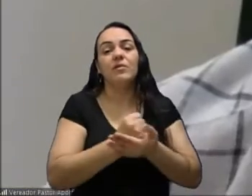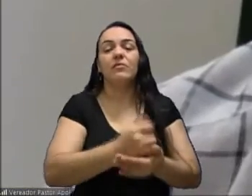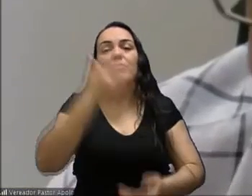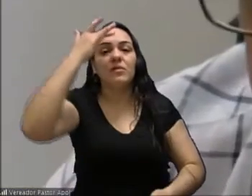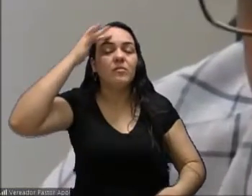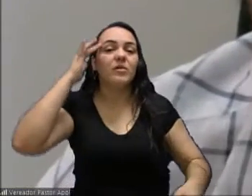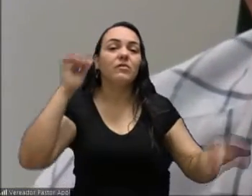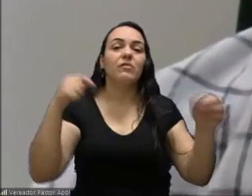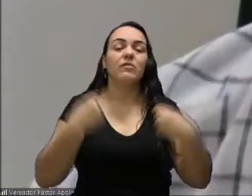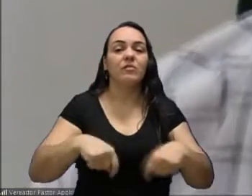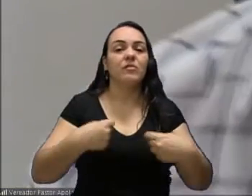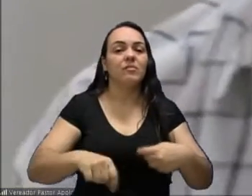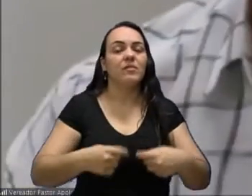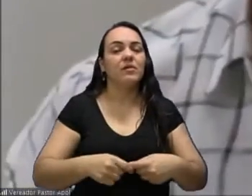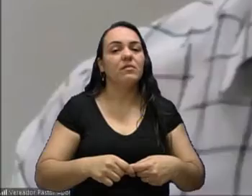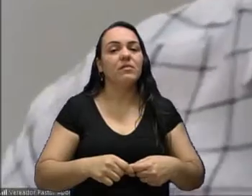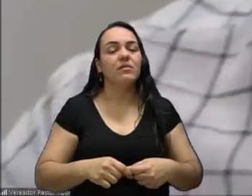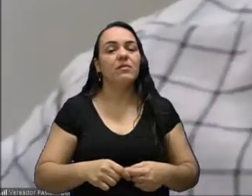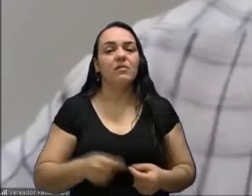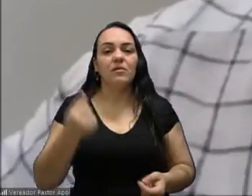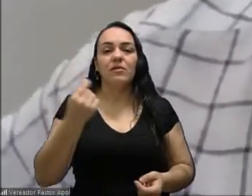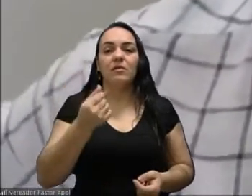já está vindo, né, Apolo?